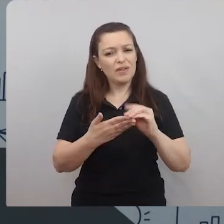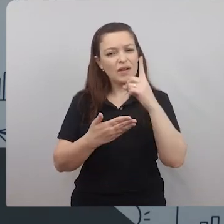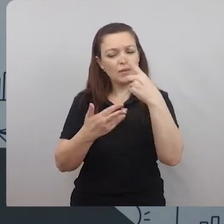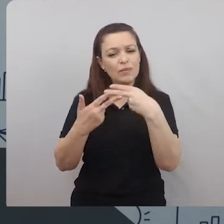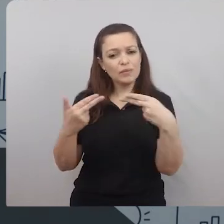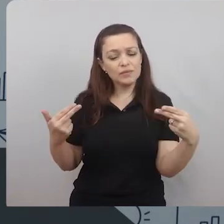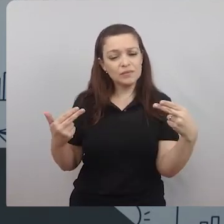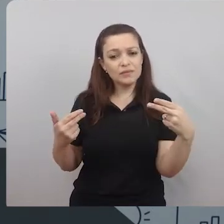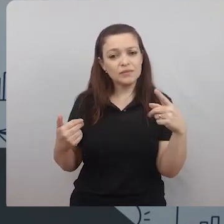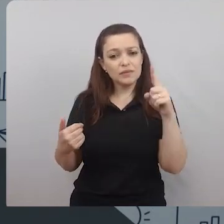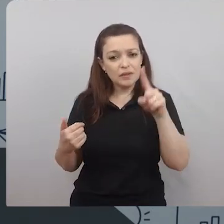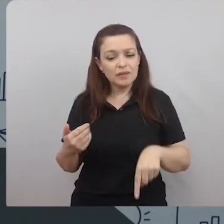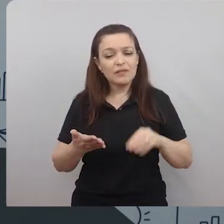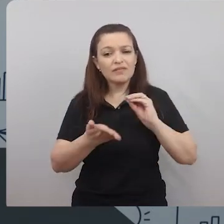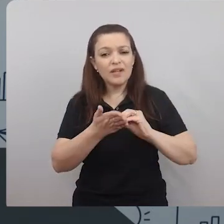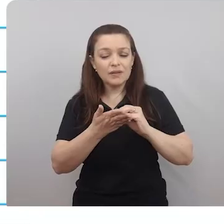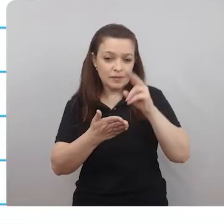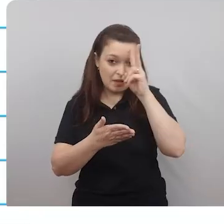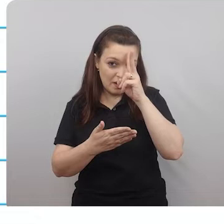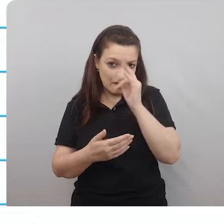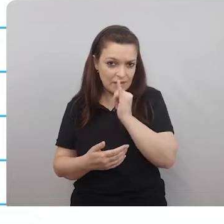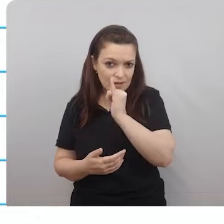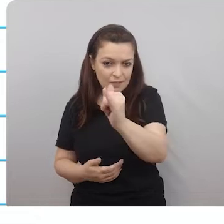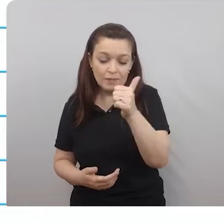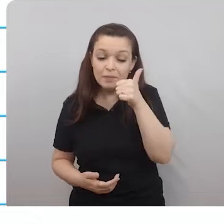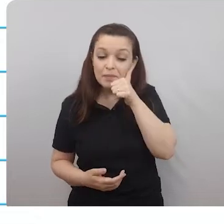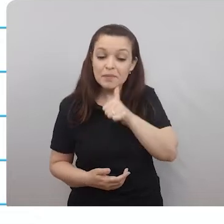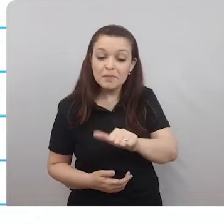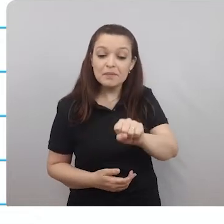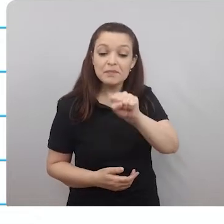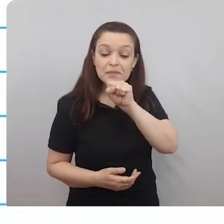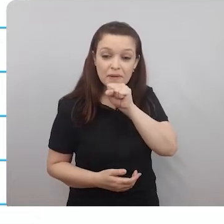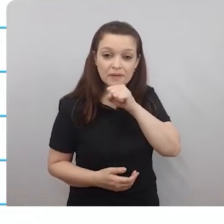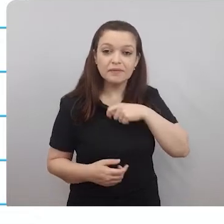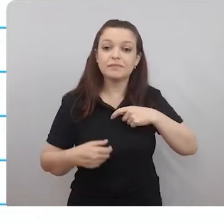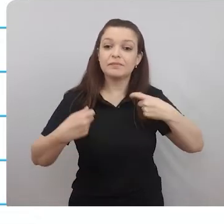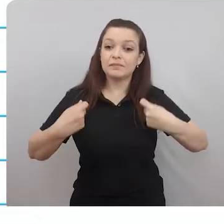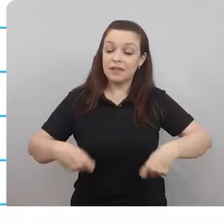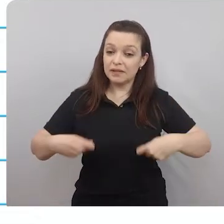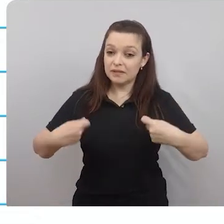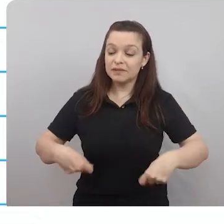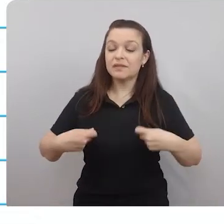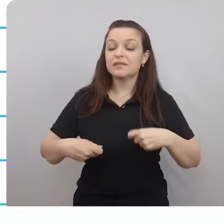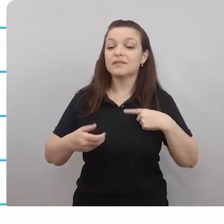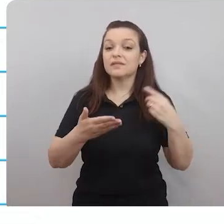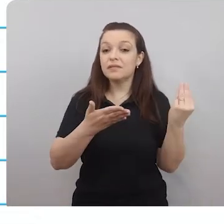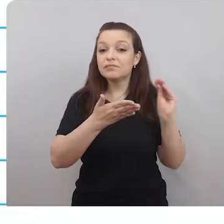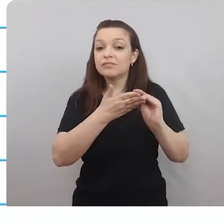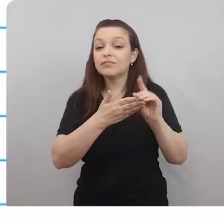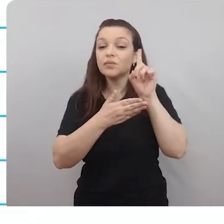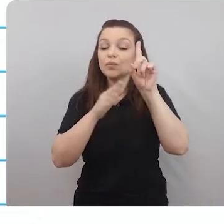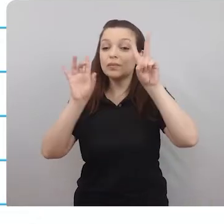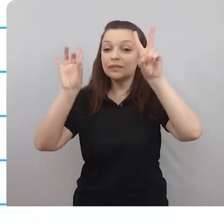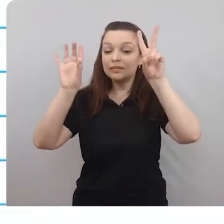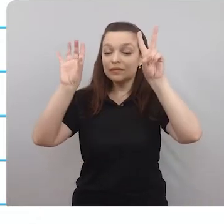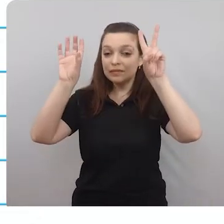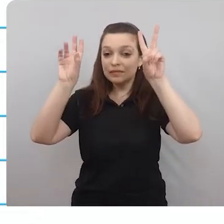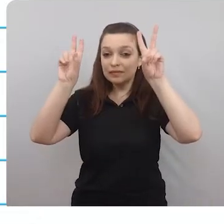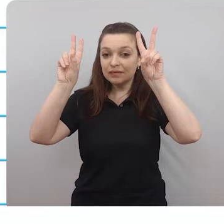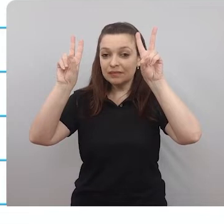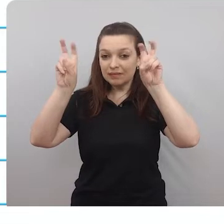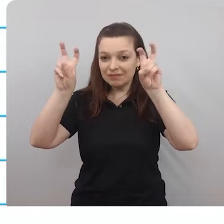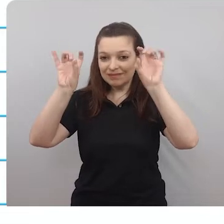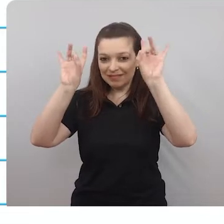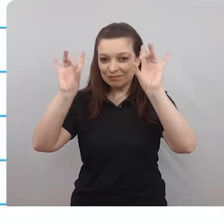mãe. Essa palavra é mãe. Para ela ter esse som, nós precisamos